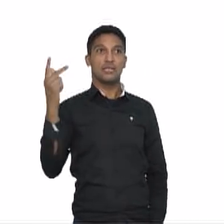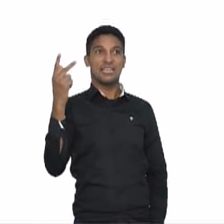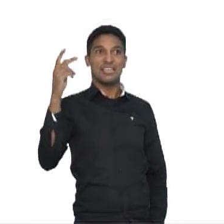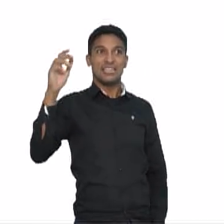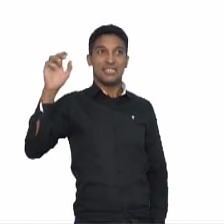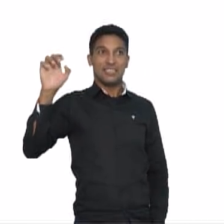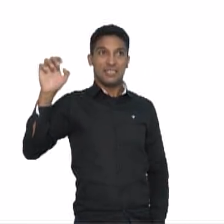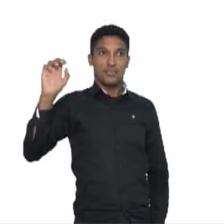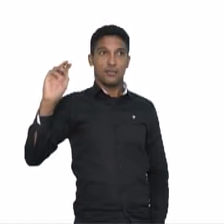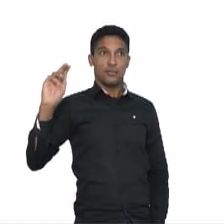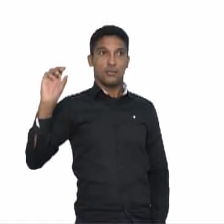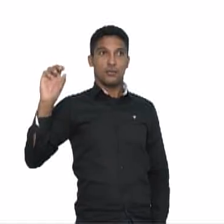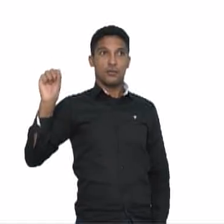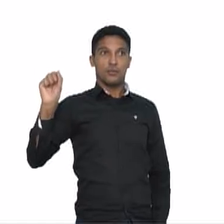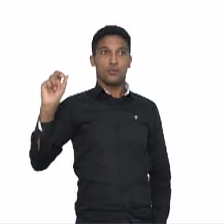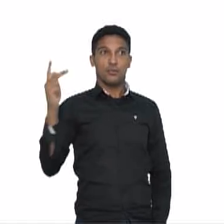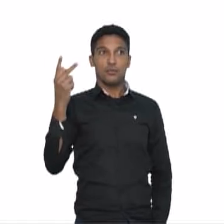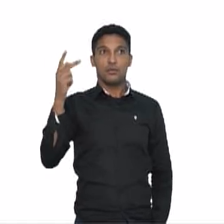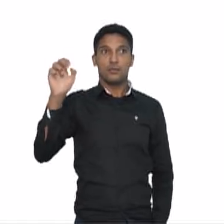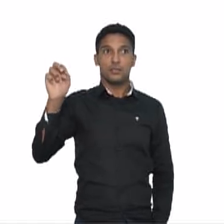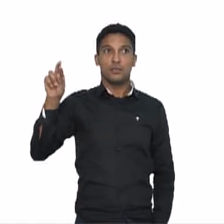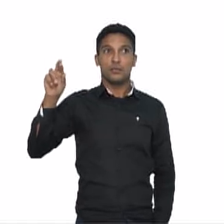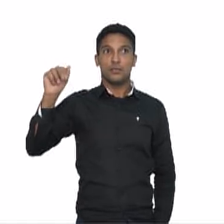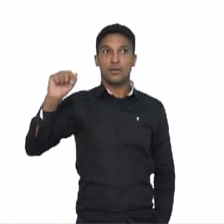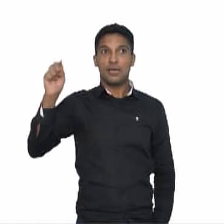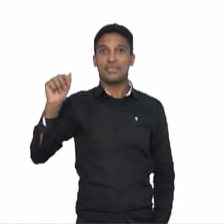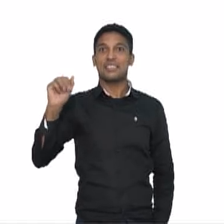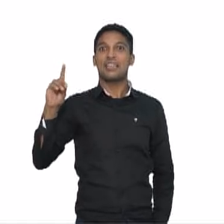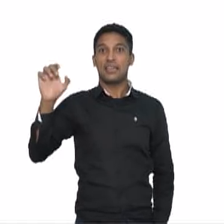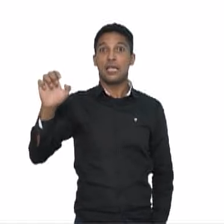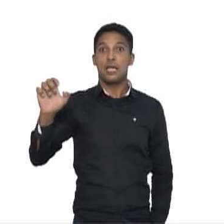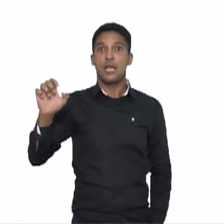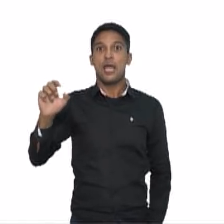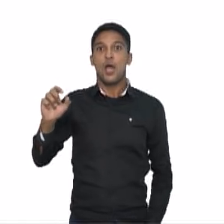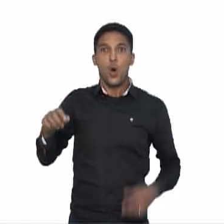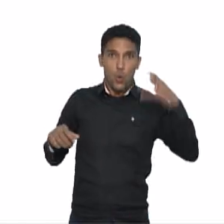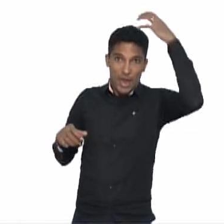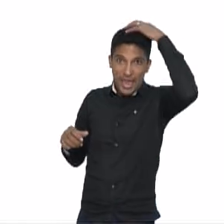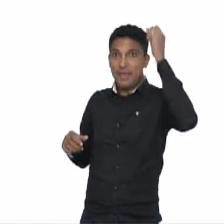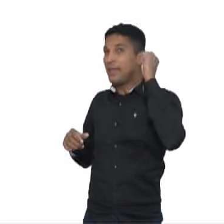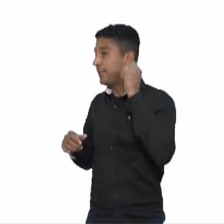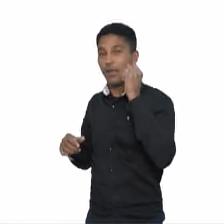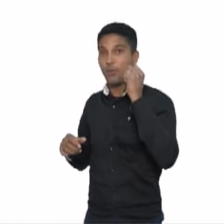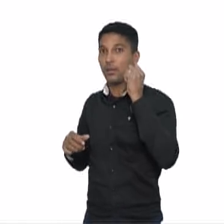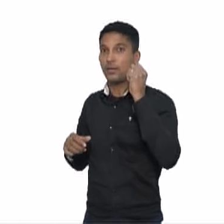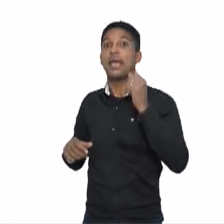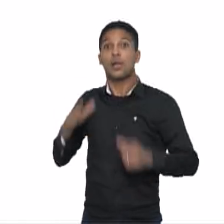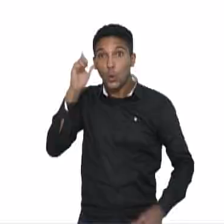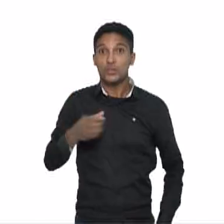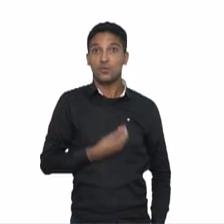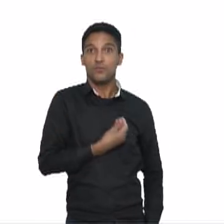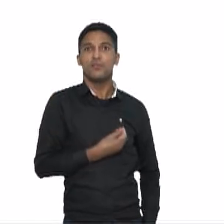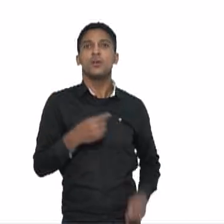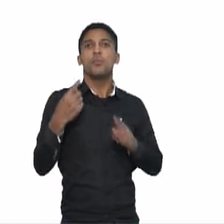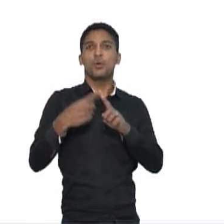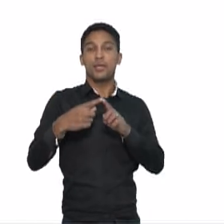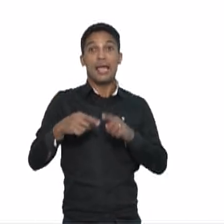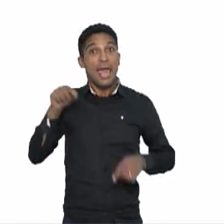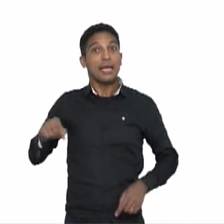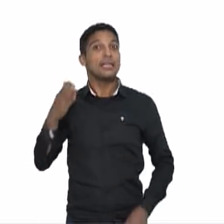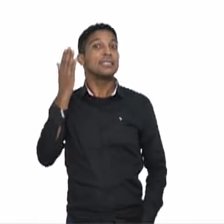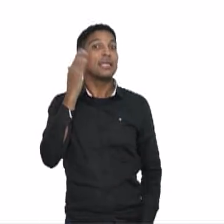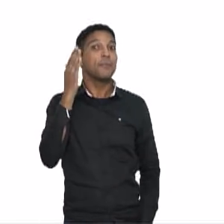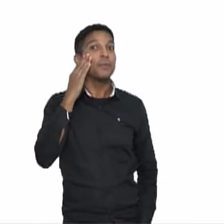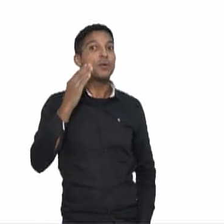A. Mostrar séries da internet. B. A narrativa transmídia. C. Sabia instigar o